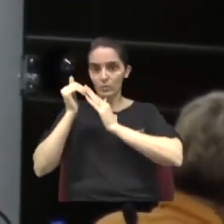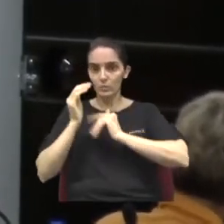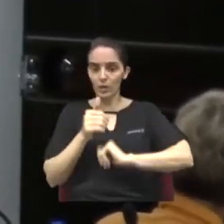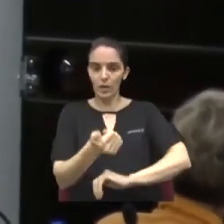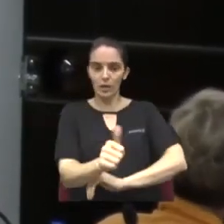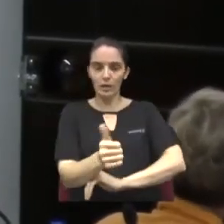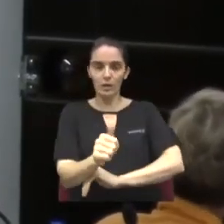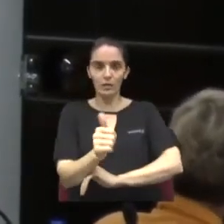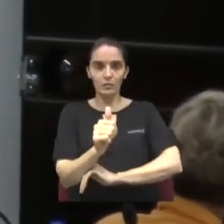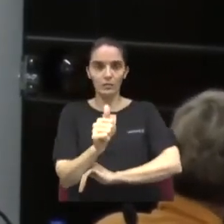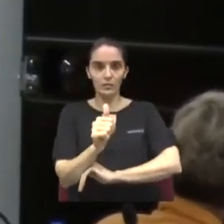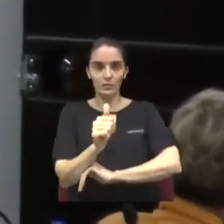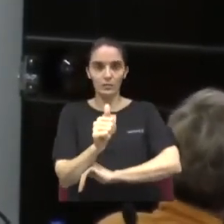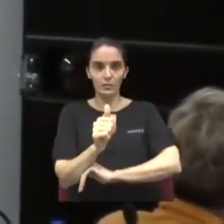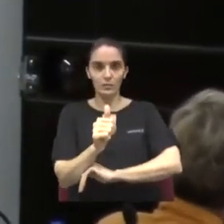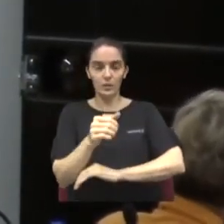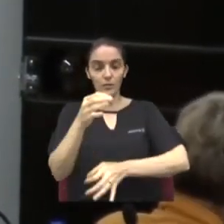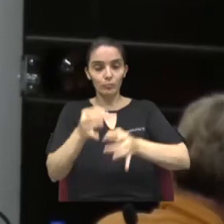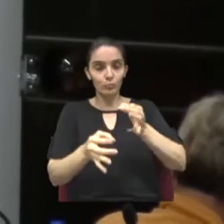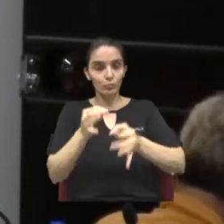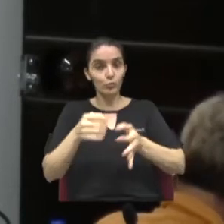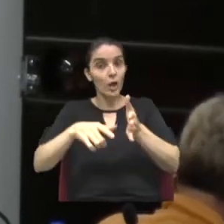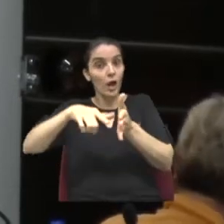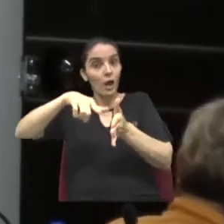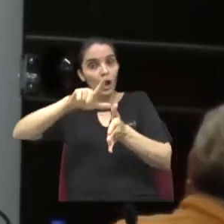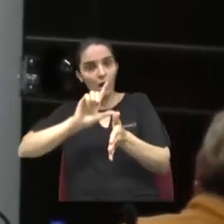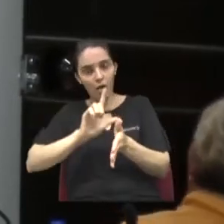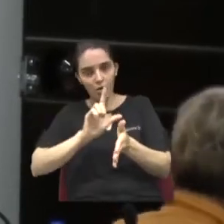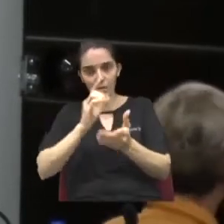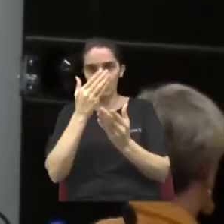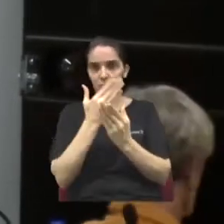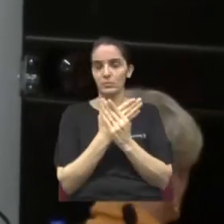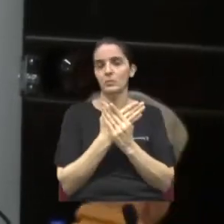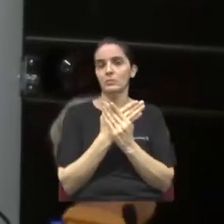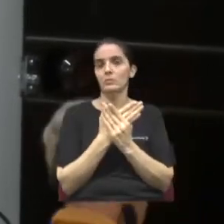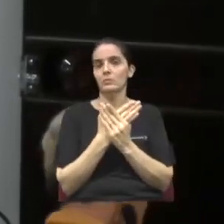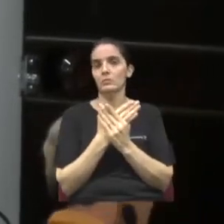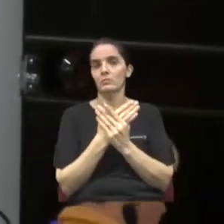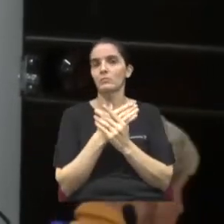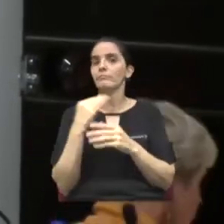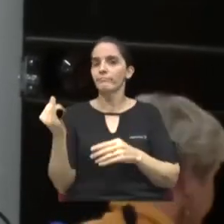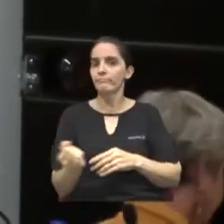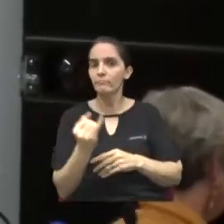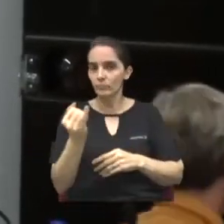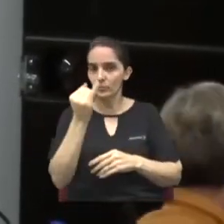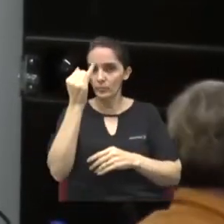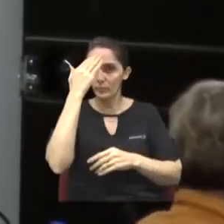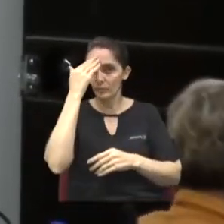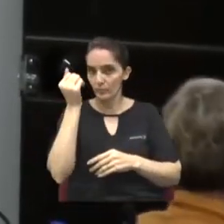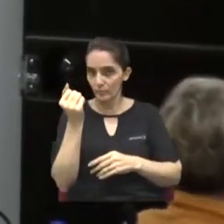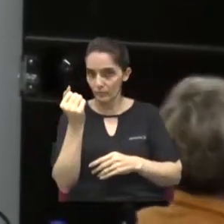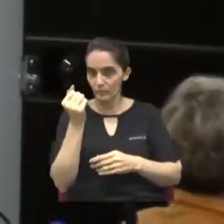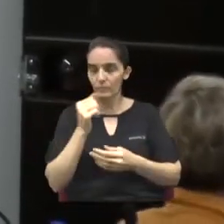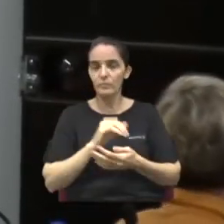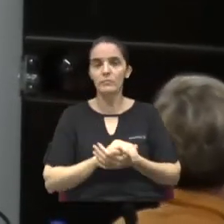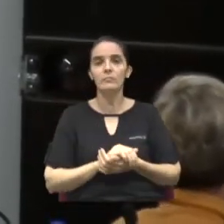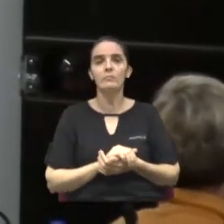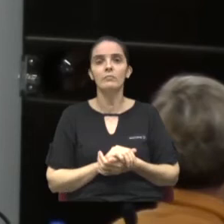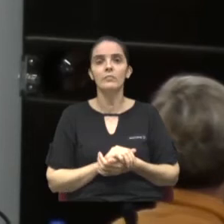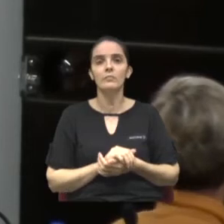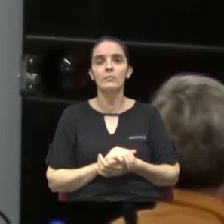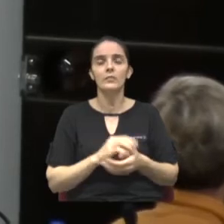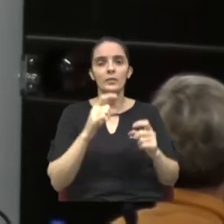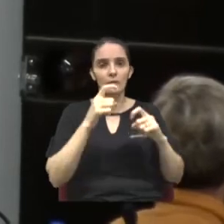avaliasse o pedido da judicialização antes de se tornar um processo. É importante que saiba, por exemplo, quando o